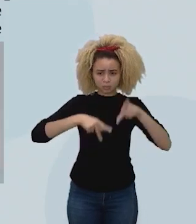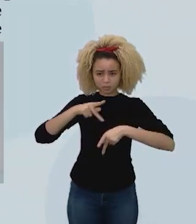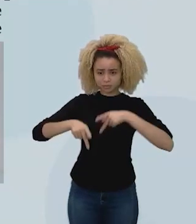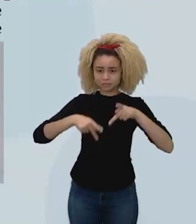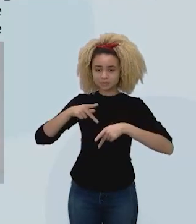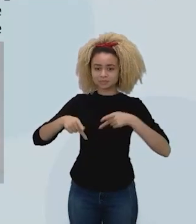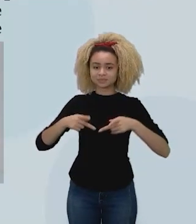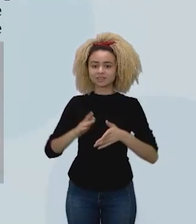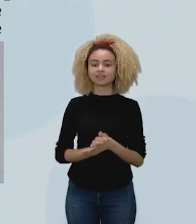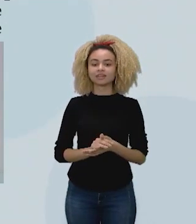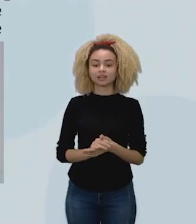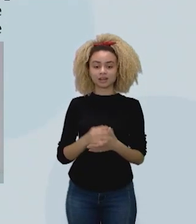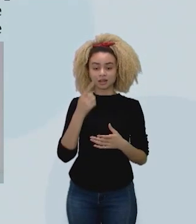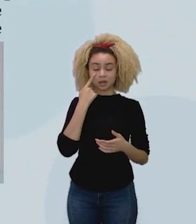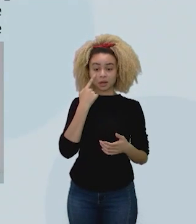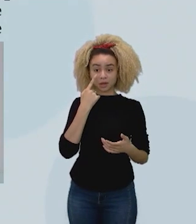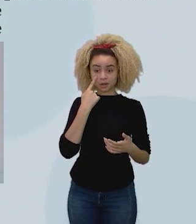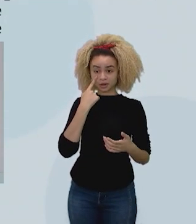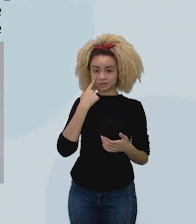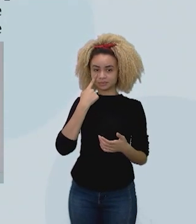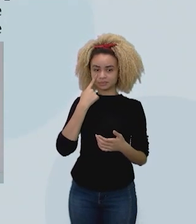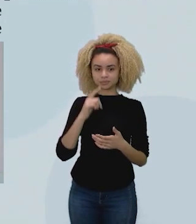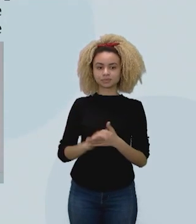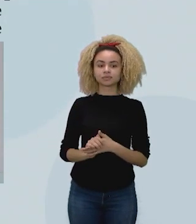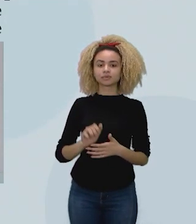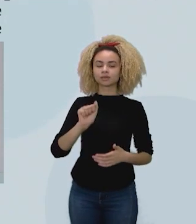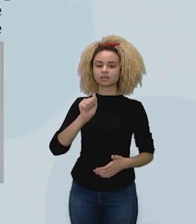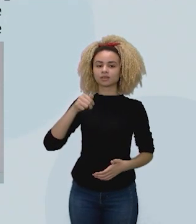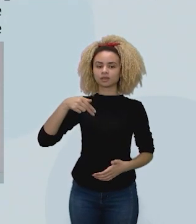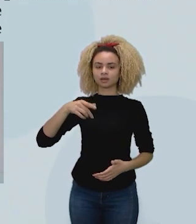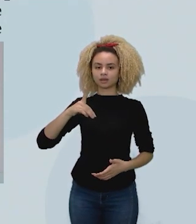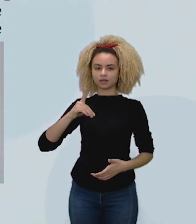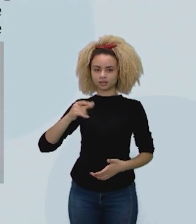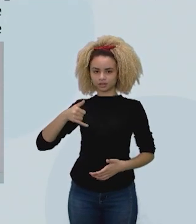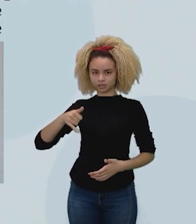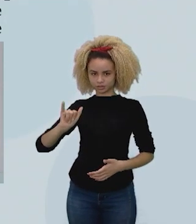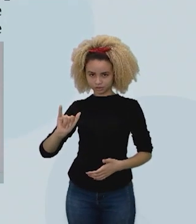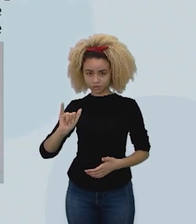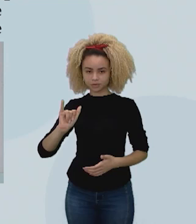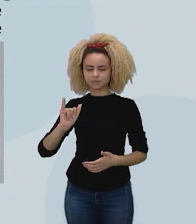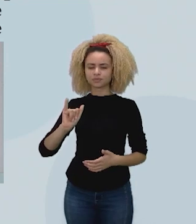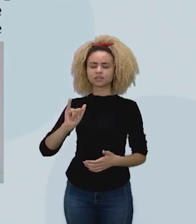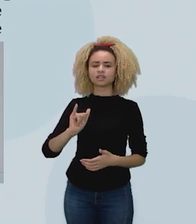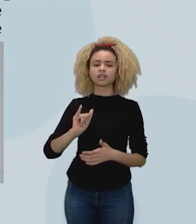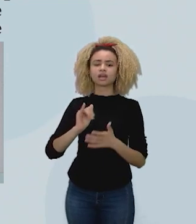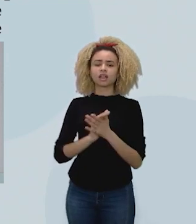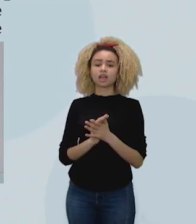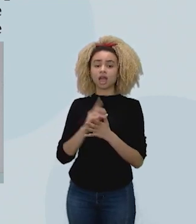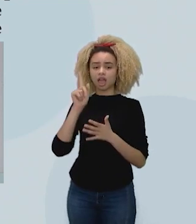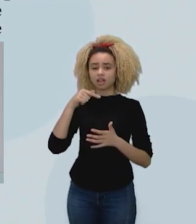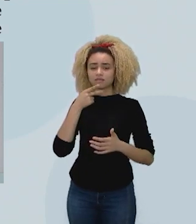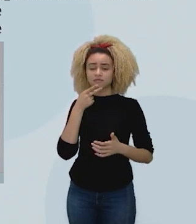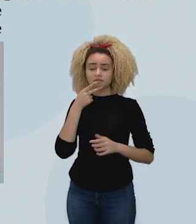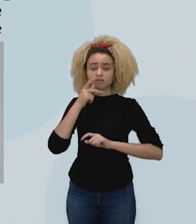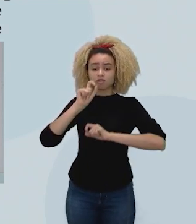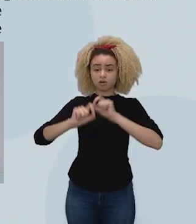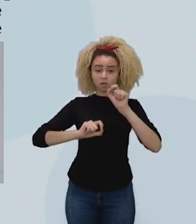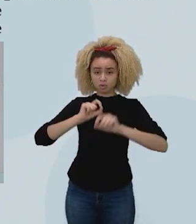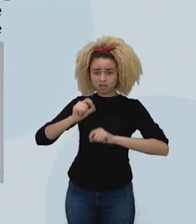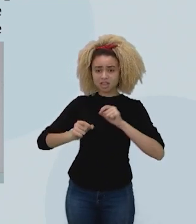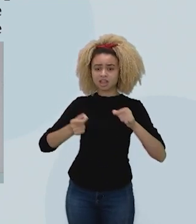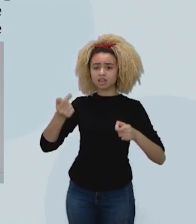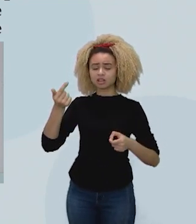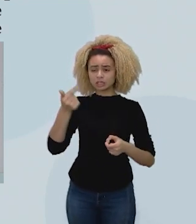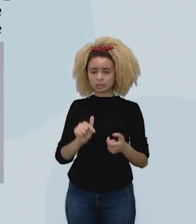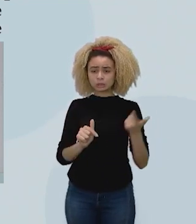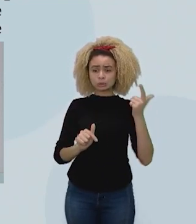bom? Olha só, o Andy Warhol, né, dentro do seu universo pop, né, uma das marcas do Andy Warhol era justamente essa questão da